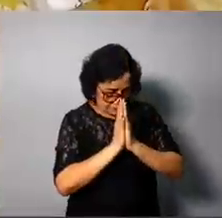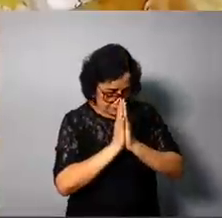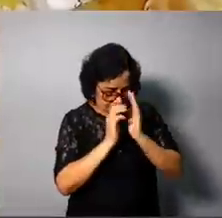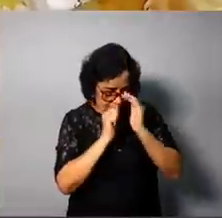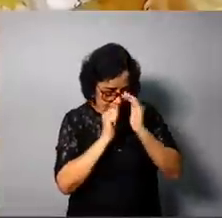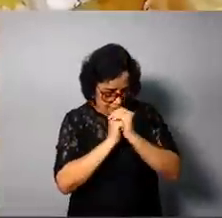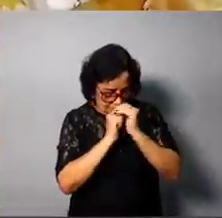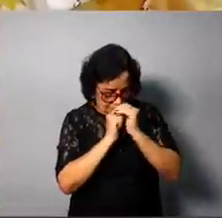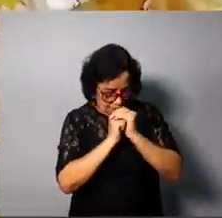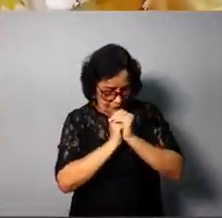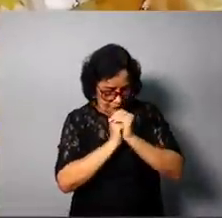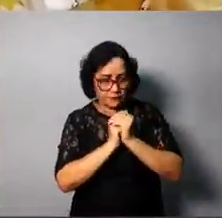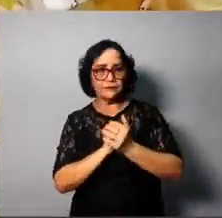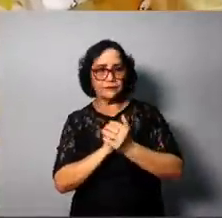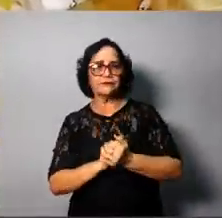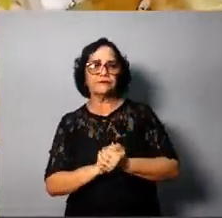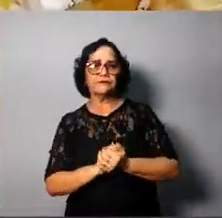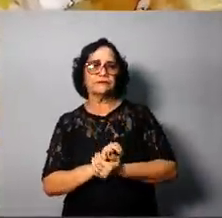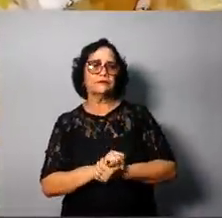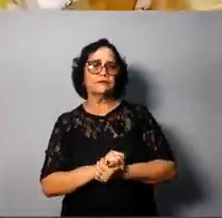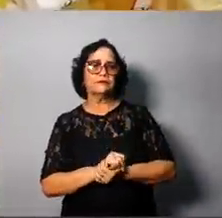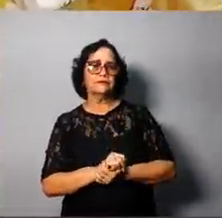Oremos.